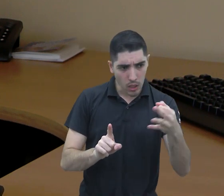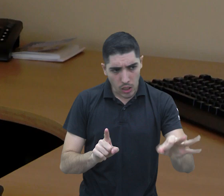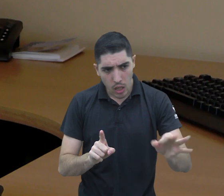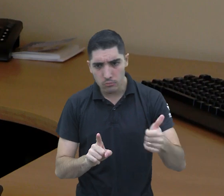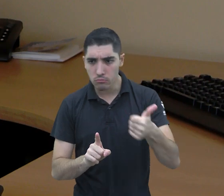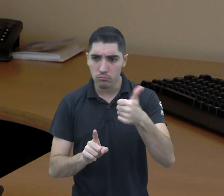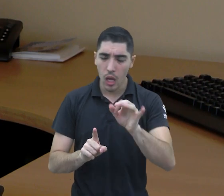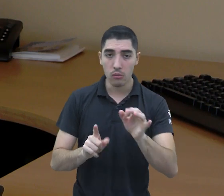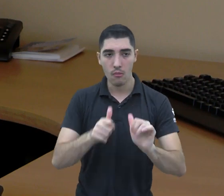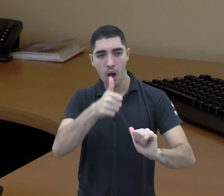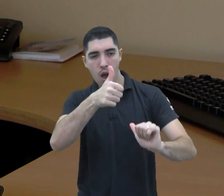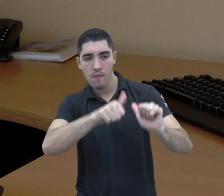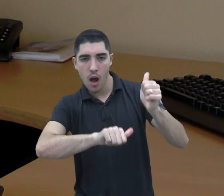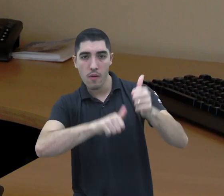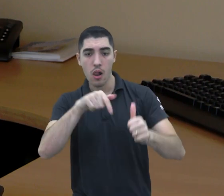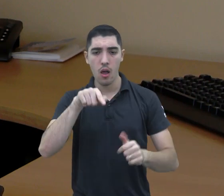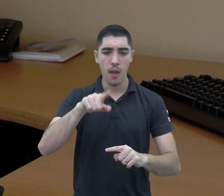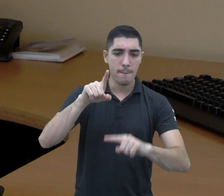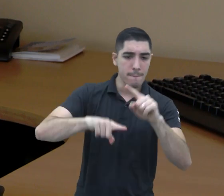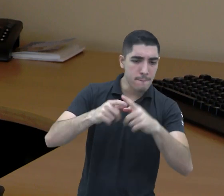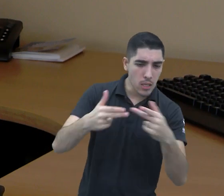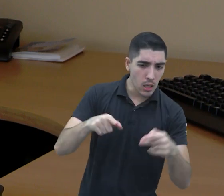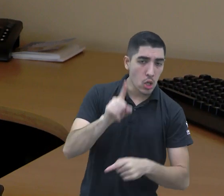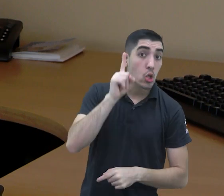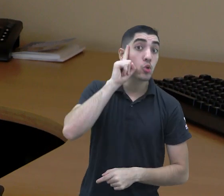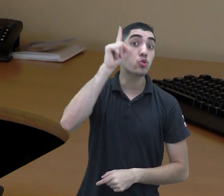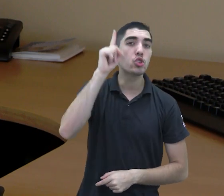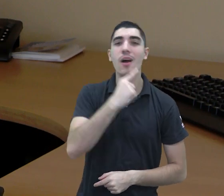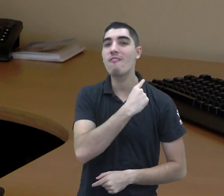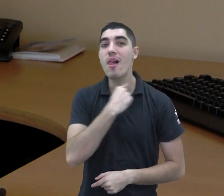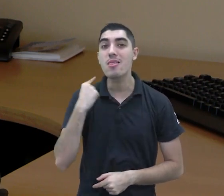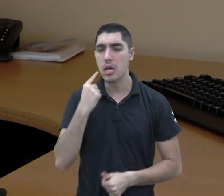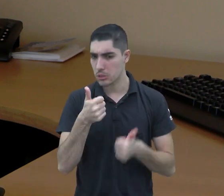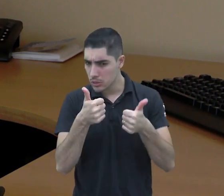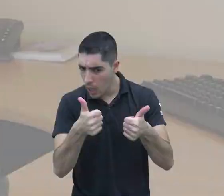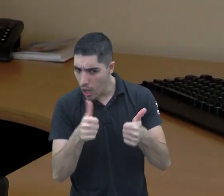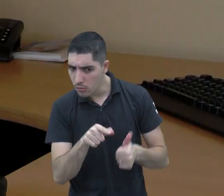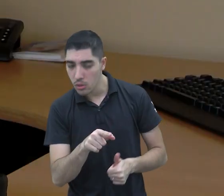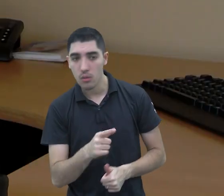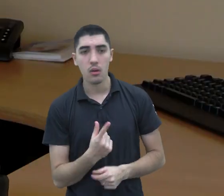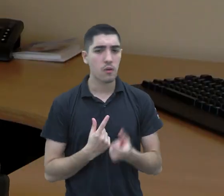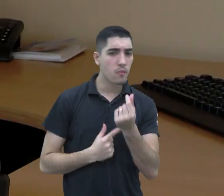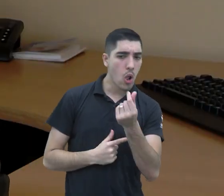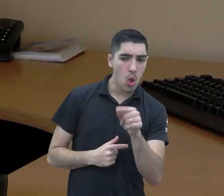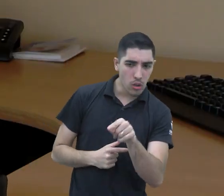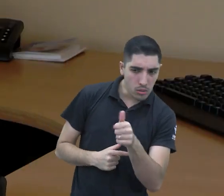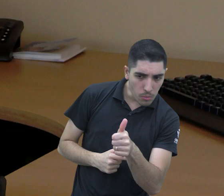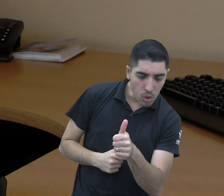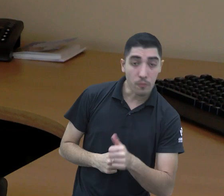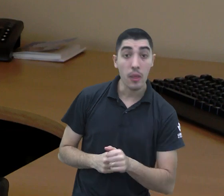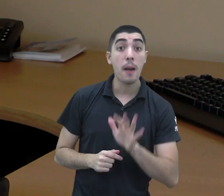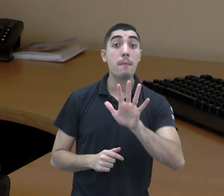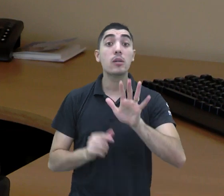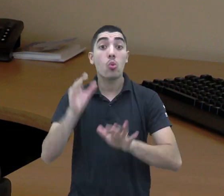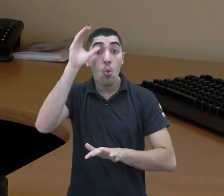Se estão todos os produtos com prazo de validade, preço. Mas o consumidor pode vir até nós e falar assim,